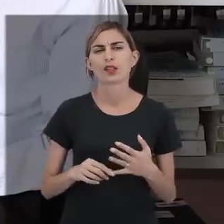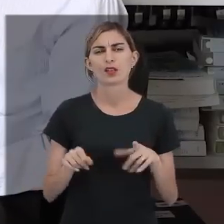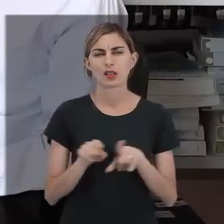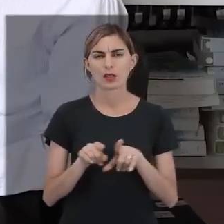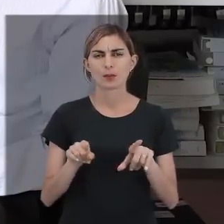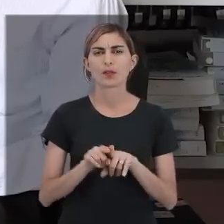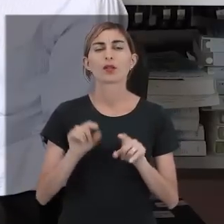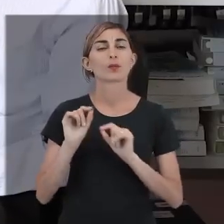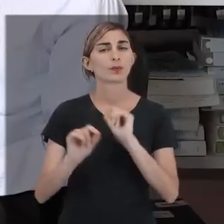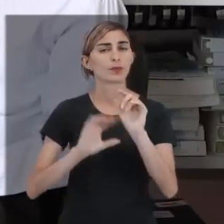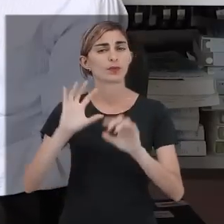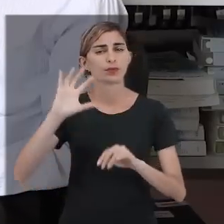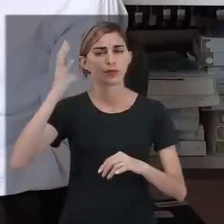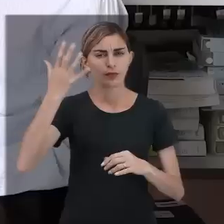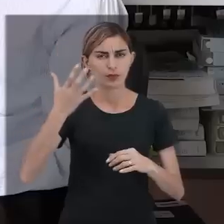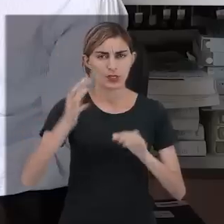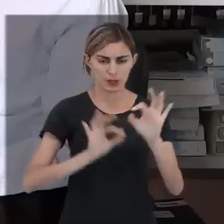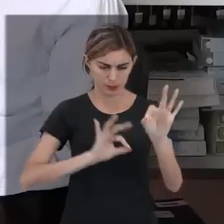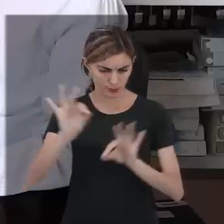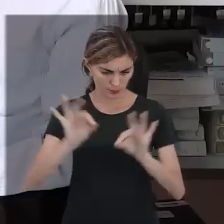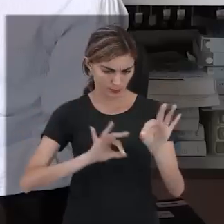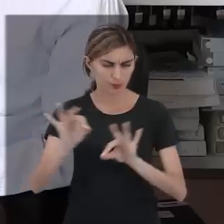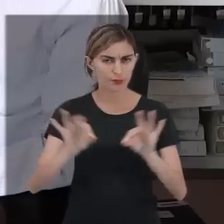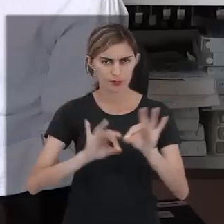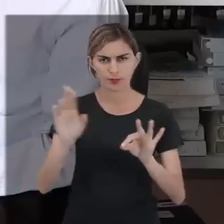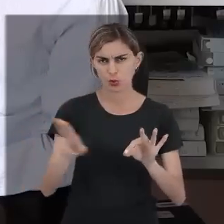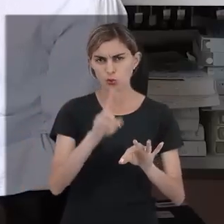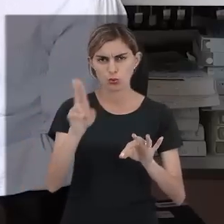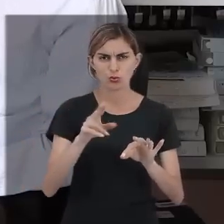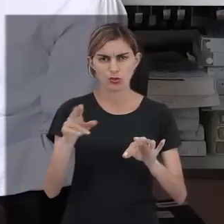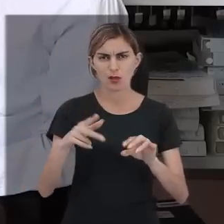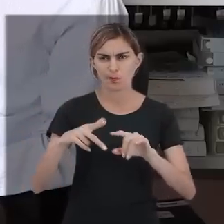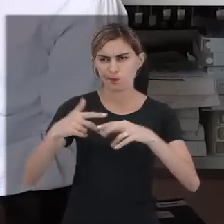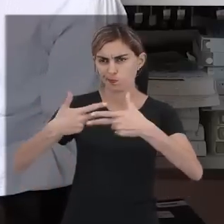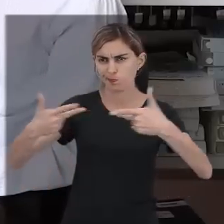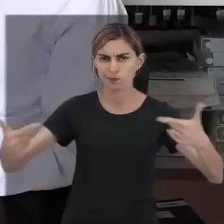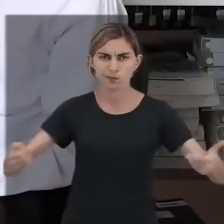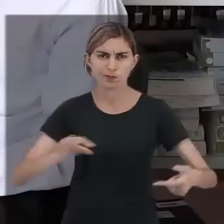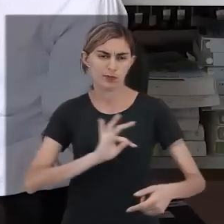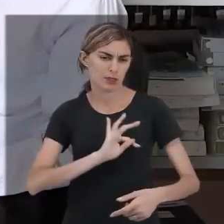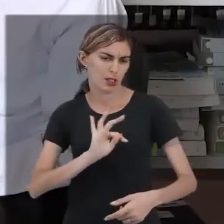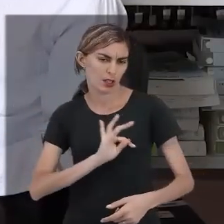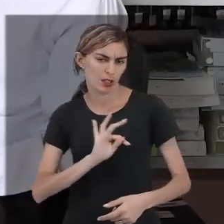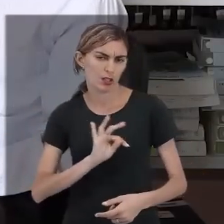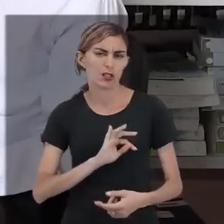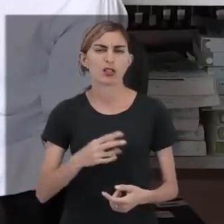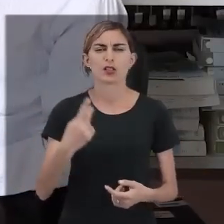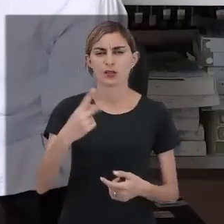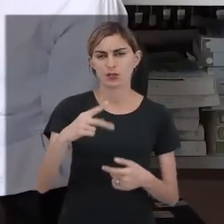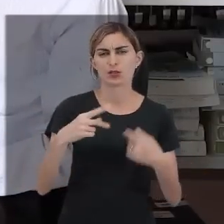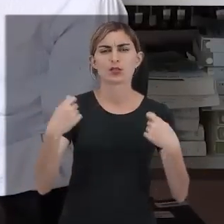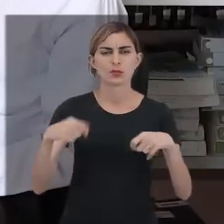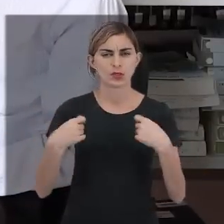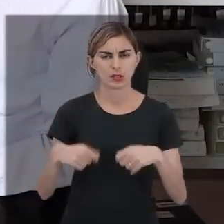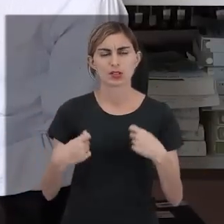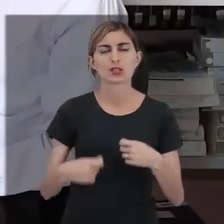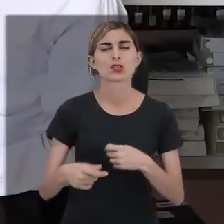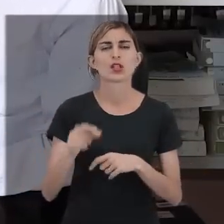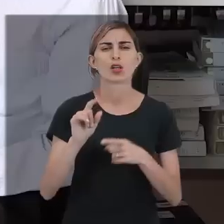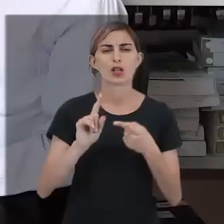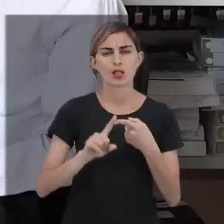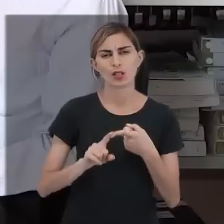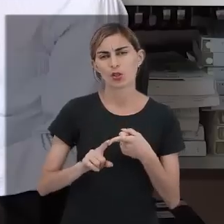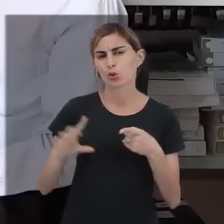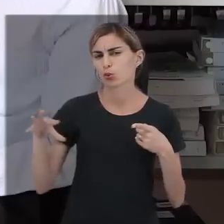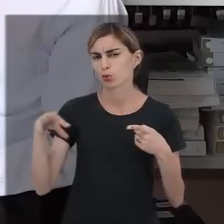E o que acontece? Para se preparar, para utilizar também ferramentas técnicas, e esses requisitos envolvem o quê?